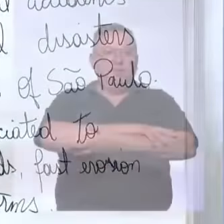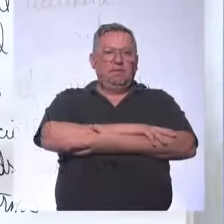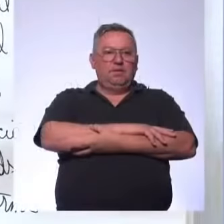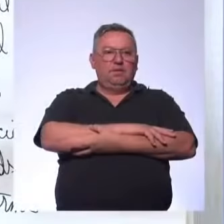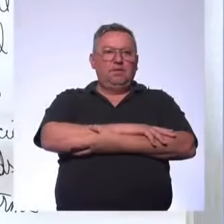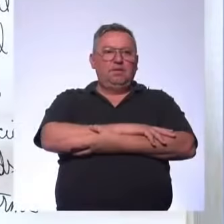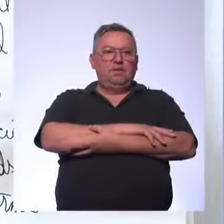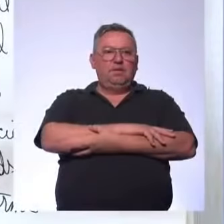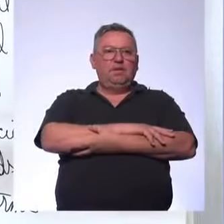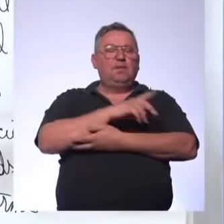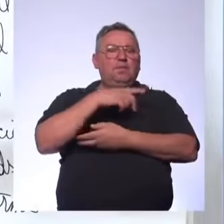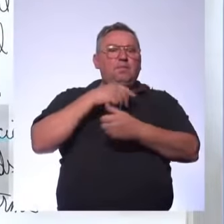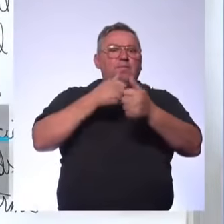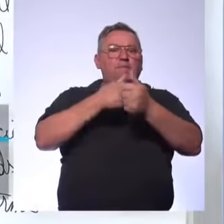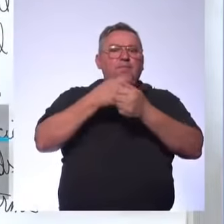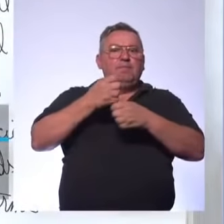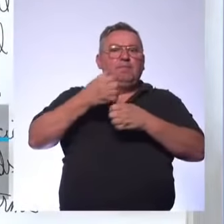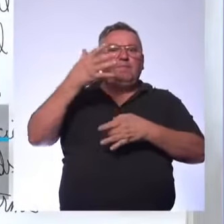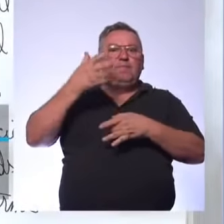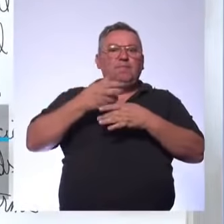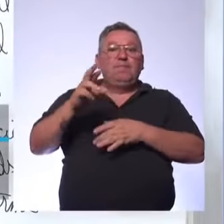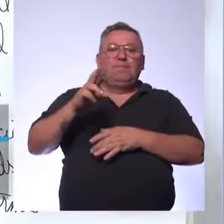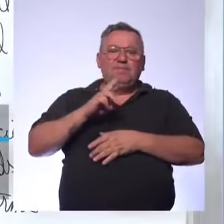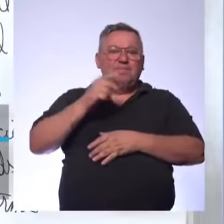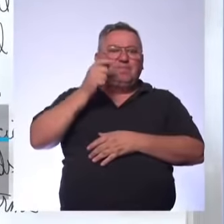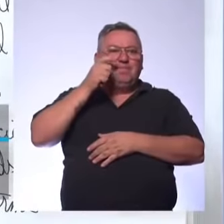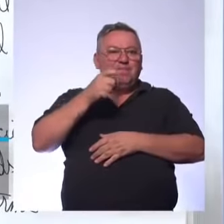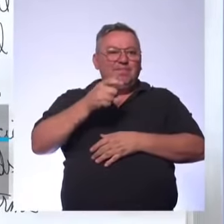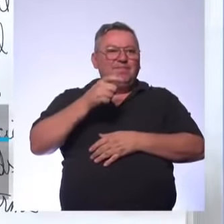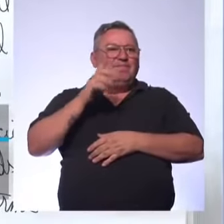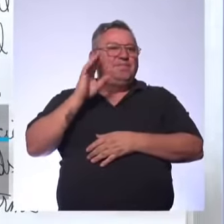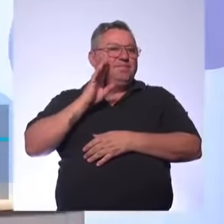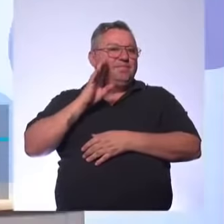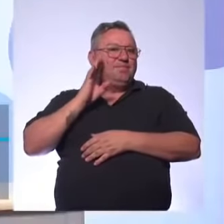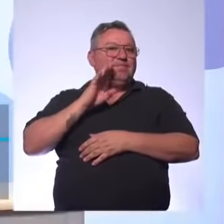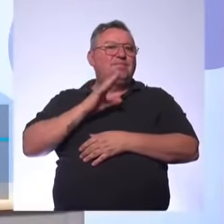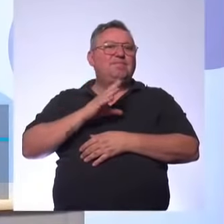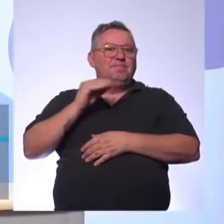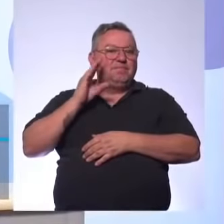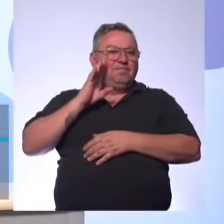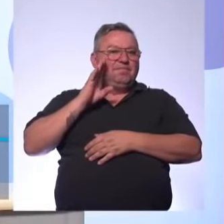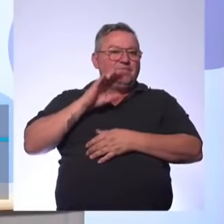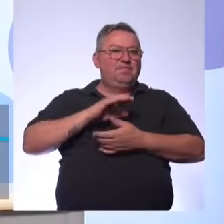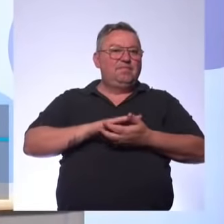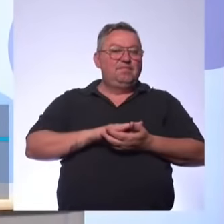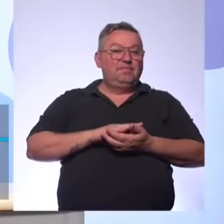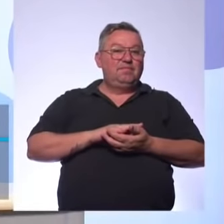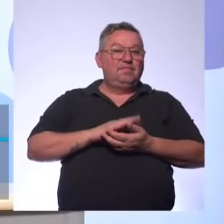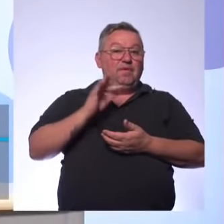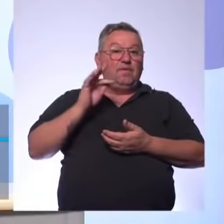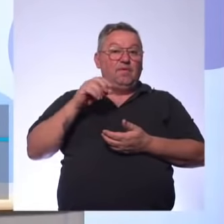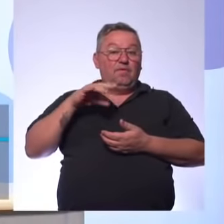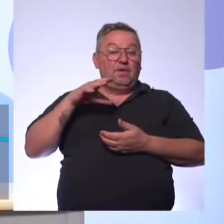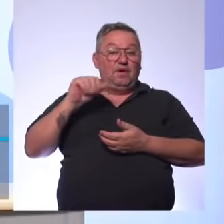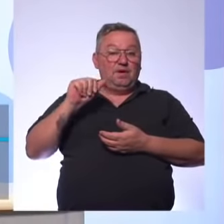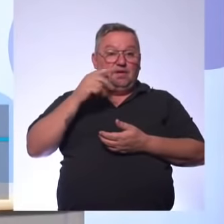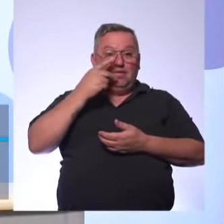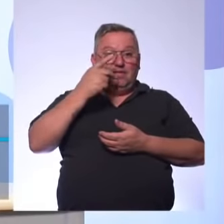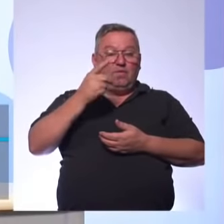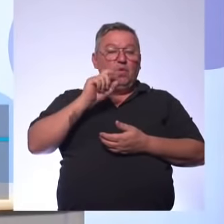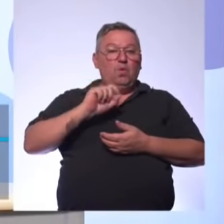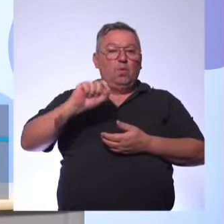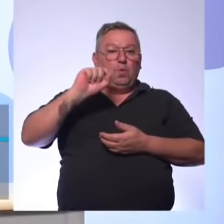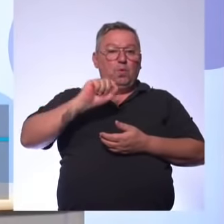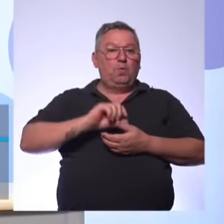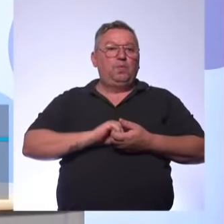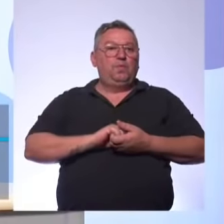Eu vi, eu estava acompanhando o chat, vi umas respostas bem interessantes, né, Ed? Muito legal, olha só. A Fernanda respondeu, do not throw garbage on the